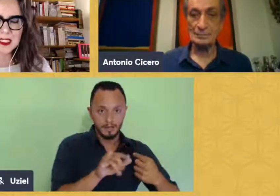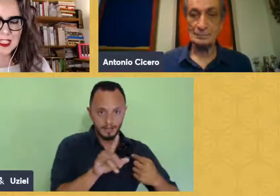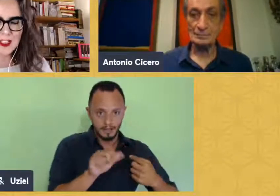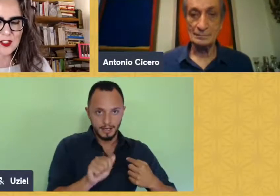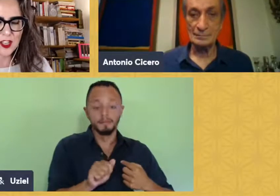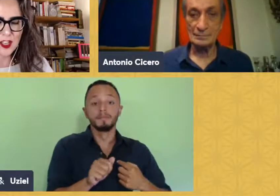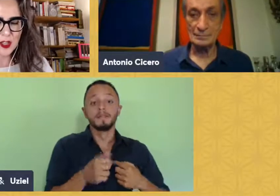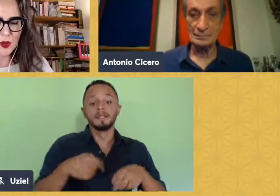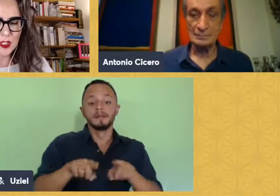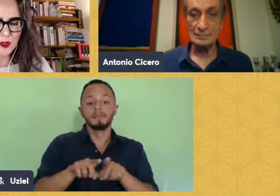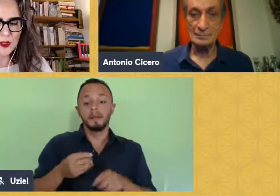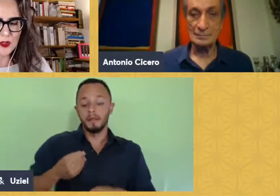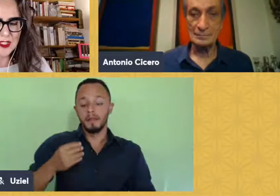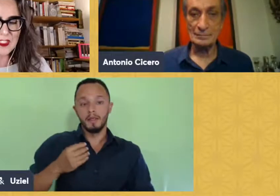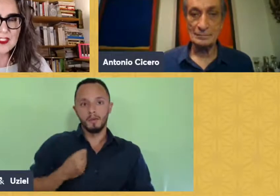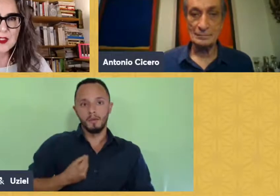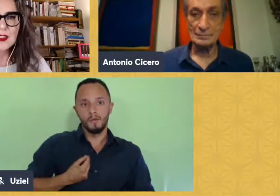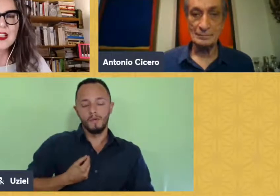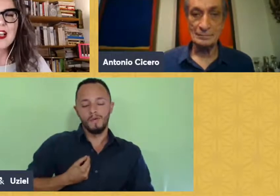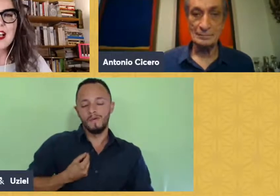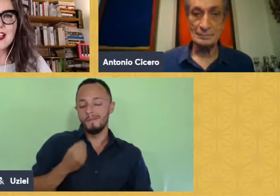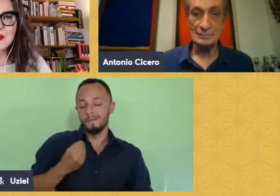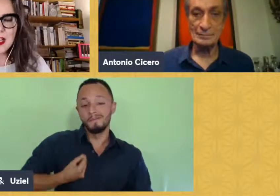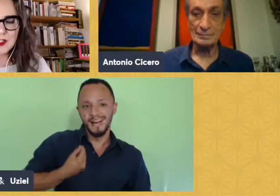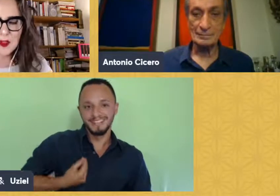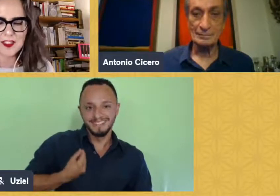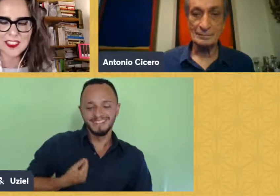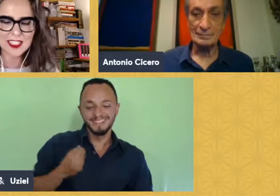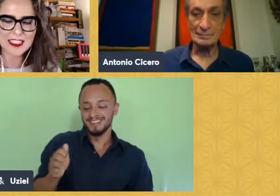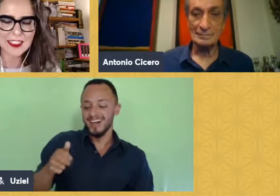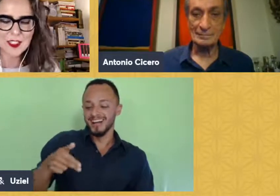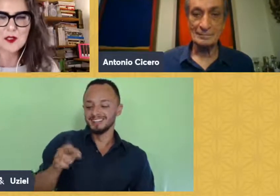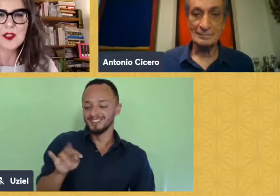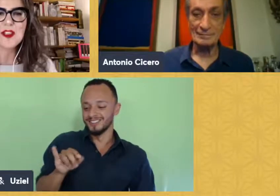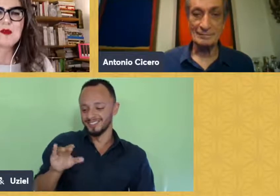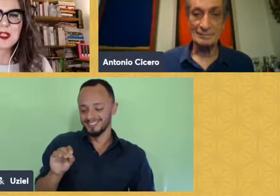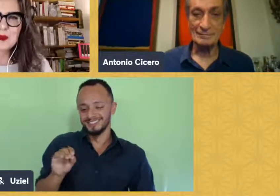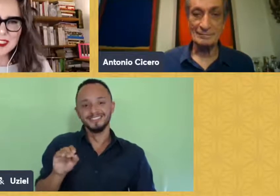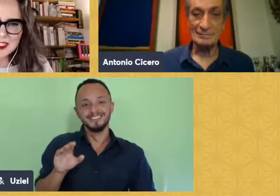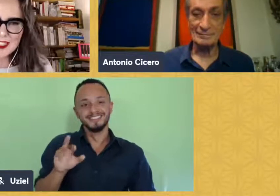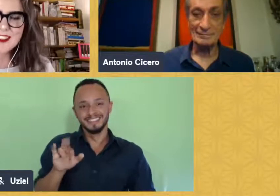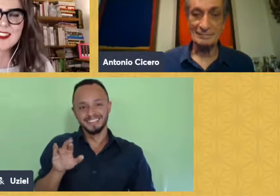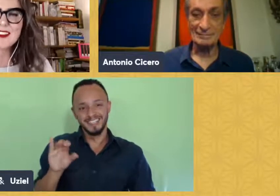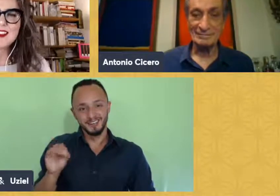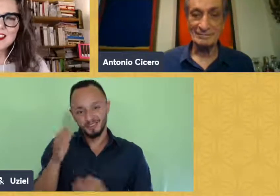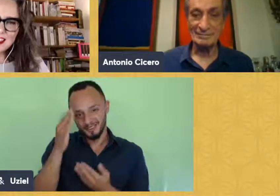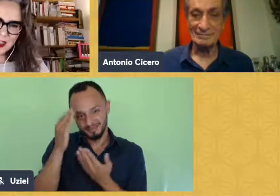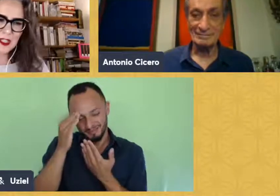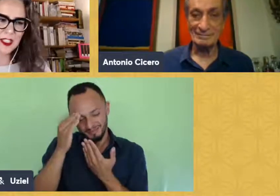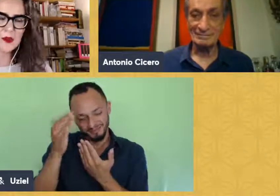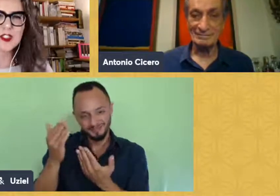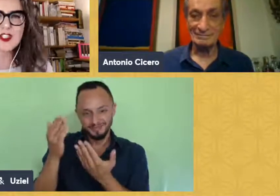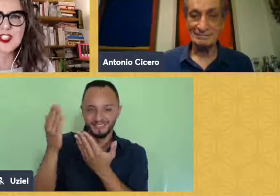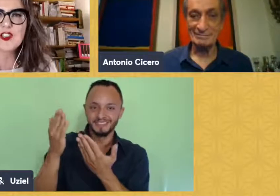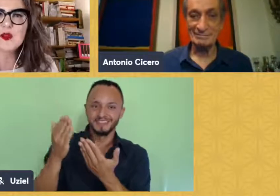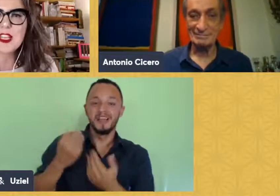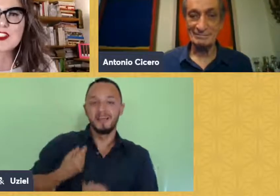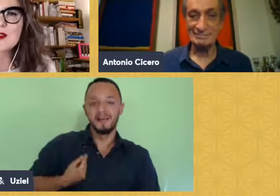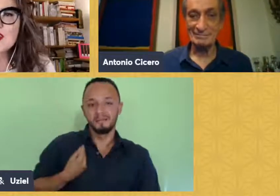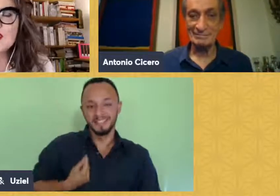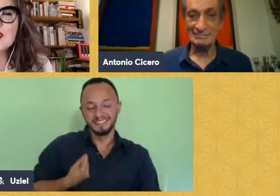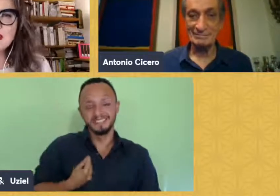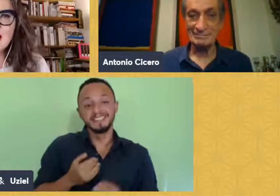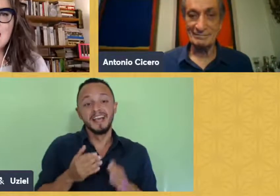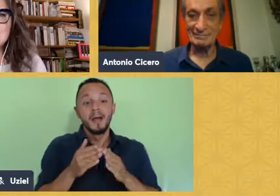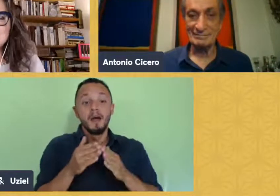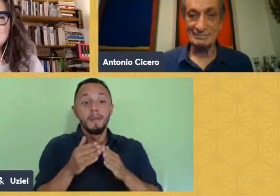palavra presente, com Antônio Cícero, a quem mais uma vez agradeço pela presença. E aí eu queria te pedir gentilmente